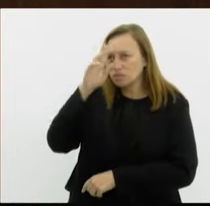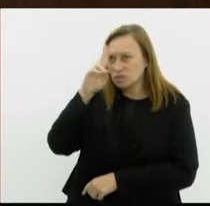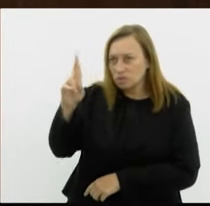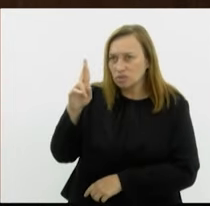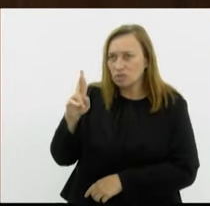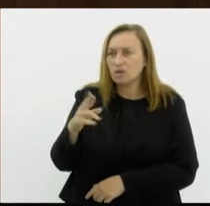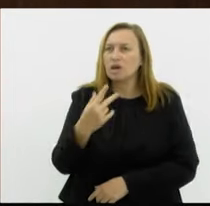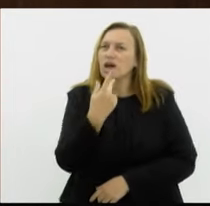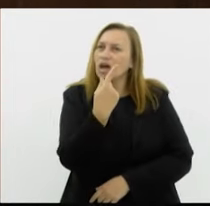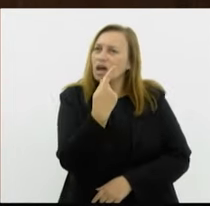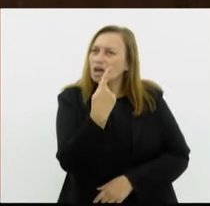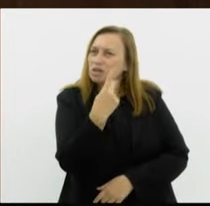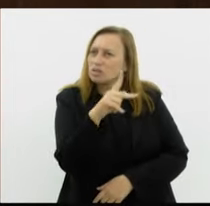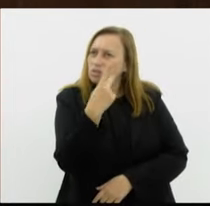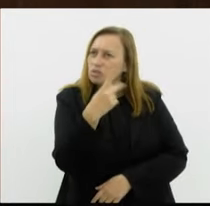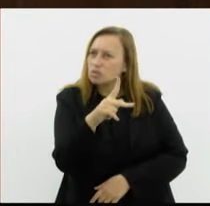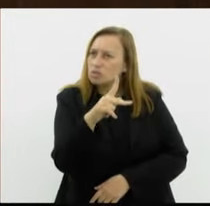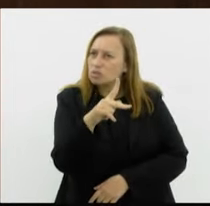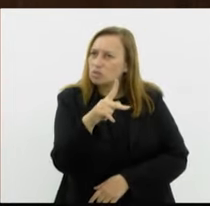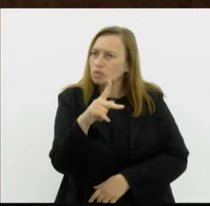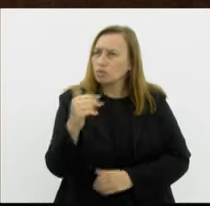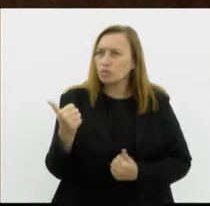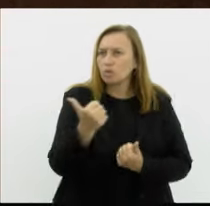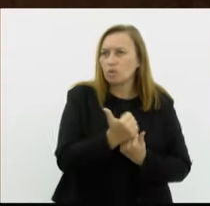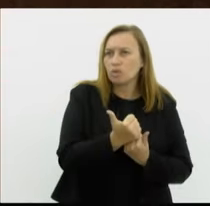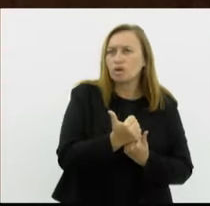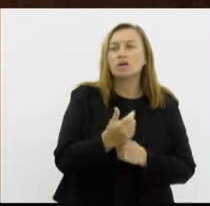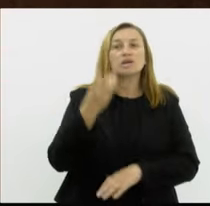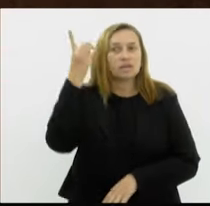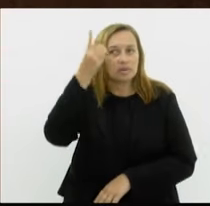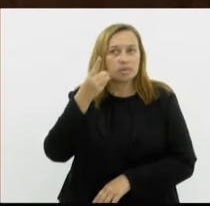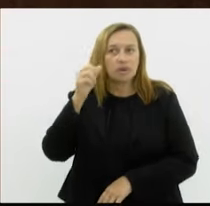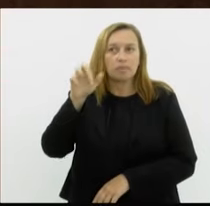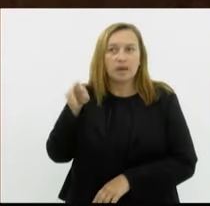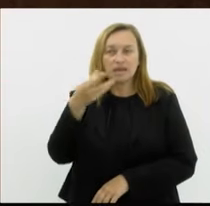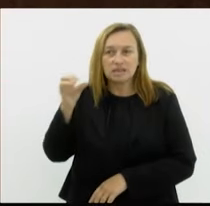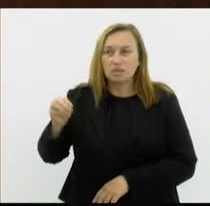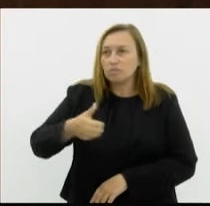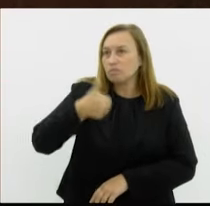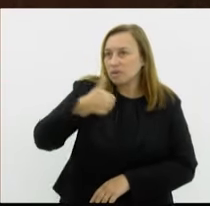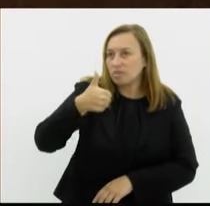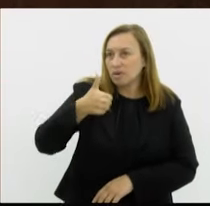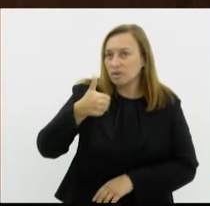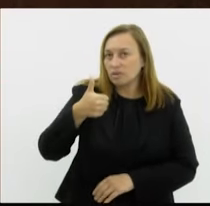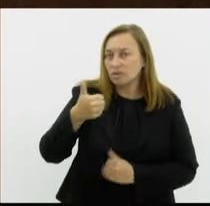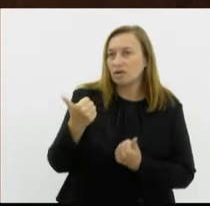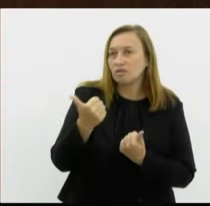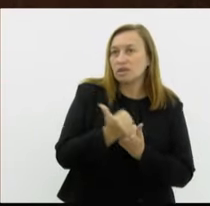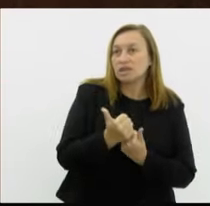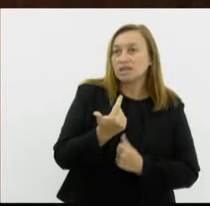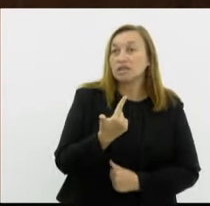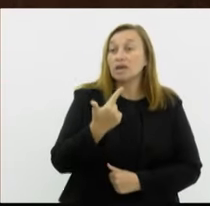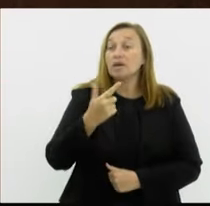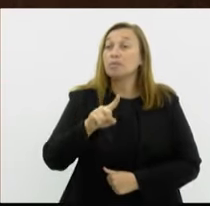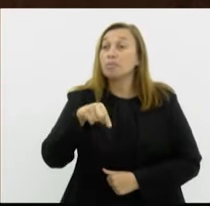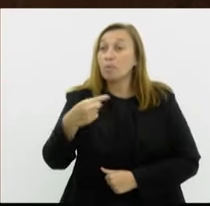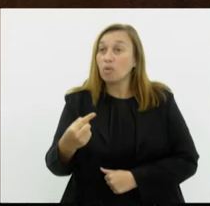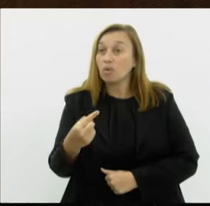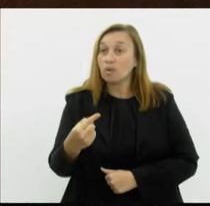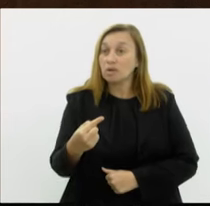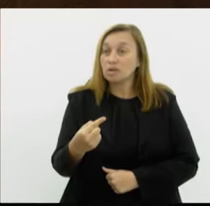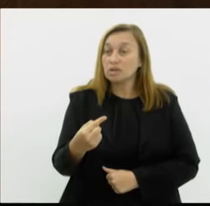sua sucessão vem o deputado Brazão como primeiro vice e, após, vem só mulheres sucedendo